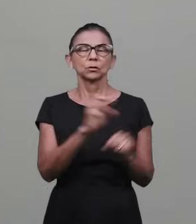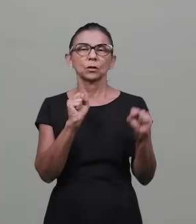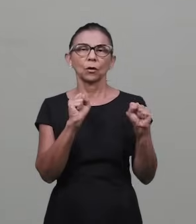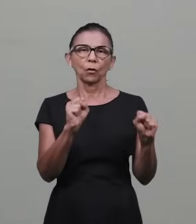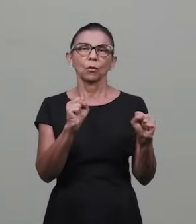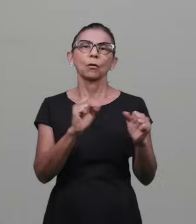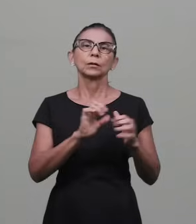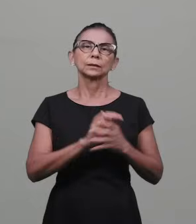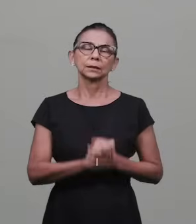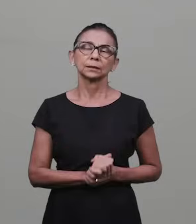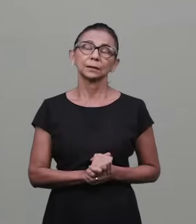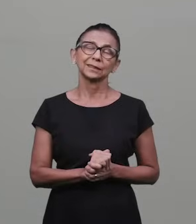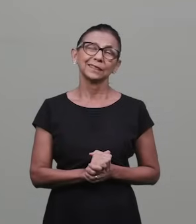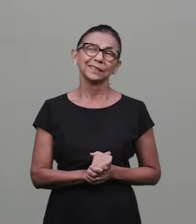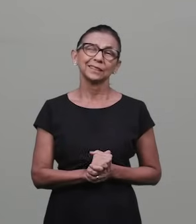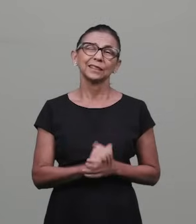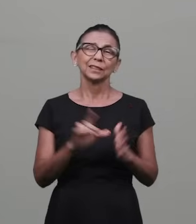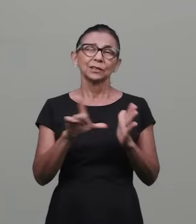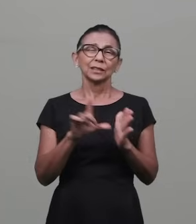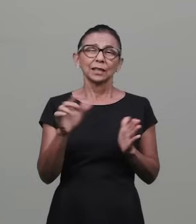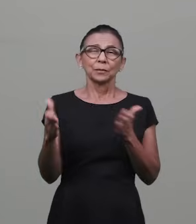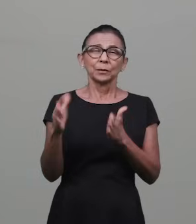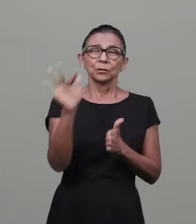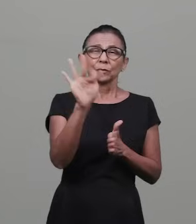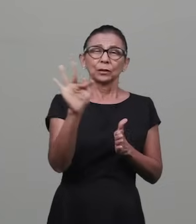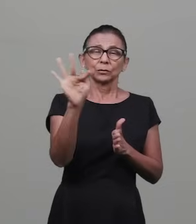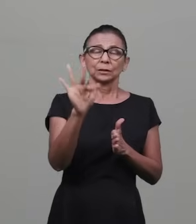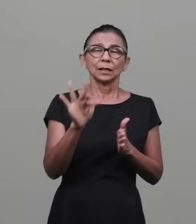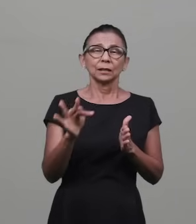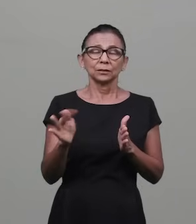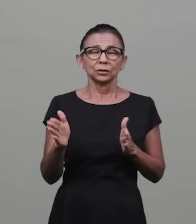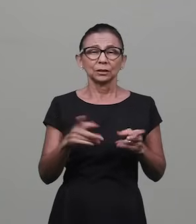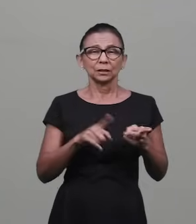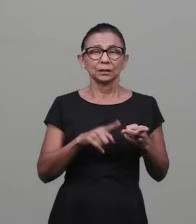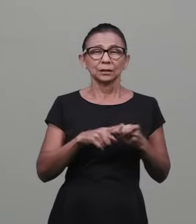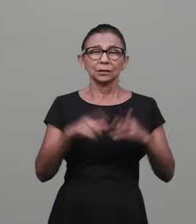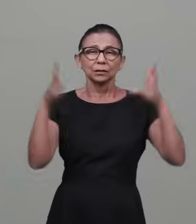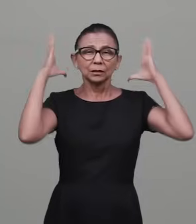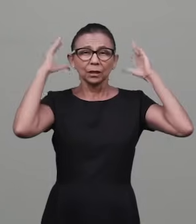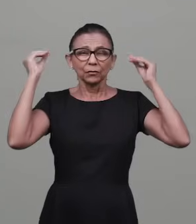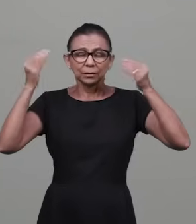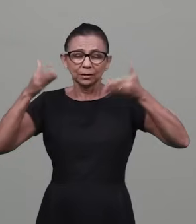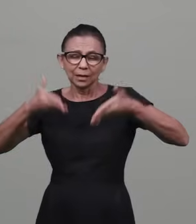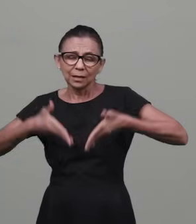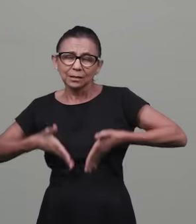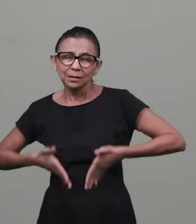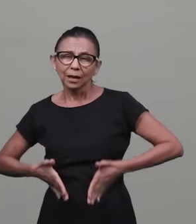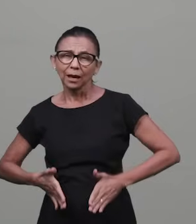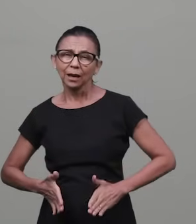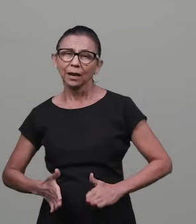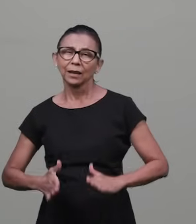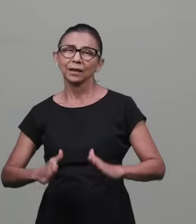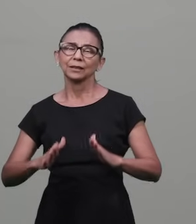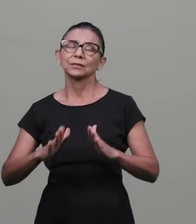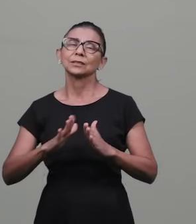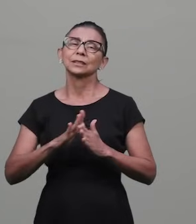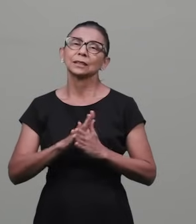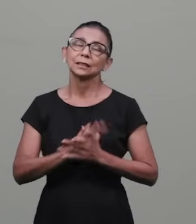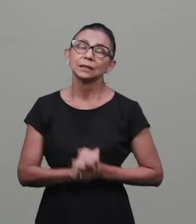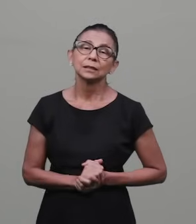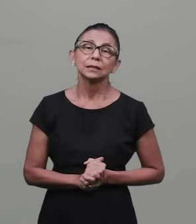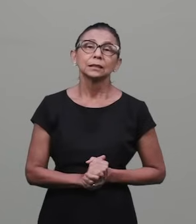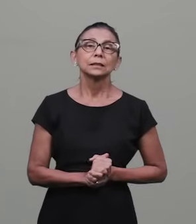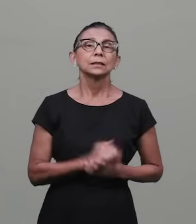ele estava nascendo, né? Então, ele surgiu, o grande reformador foi Lutero, mas ele foi importante também, Calvino. Calvino, podemos